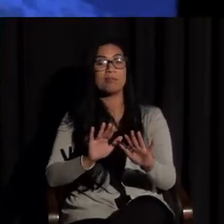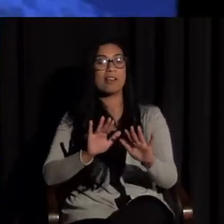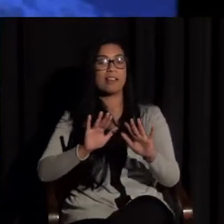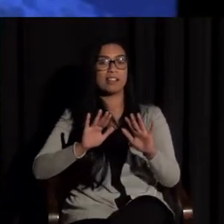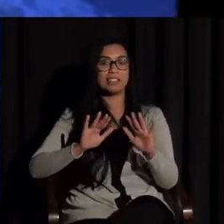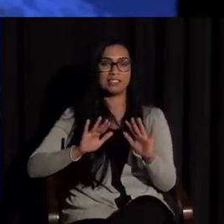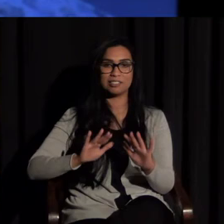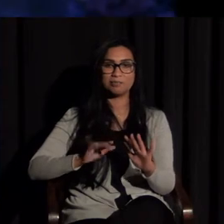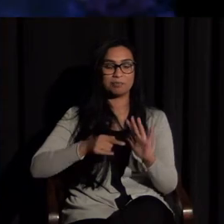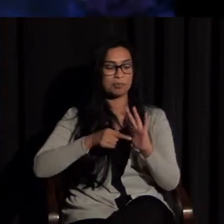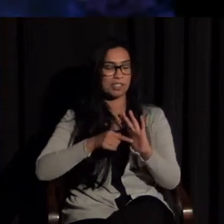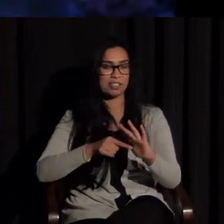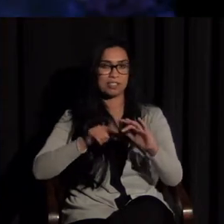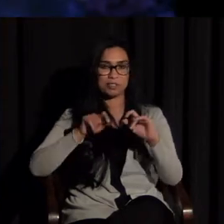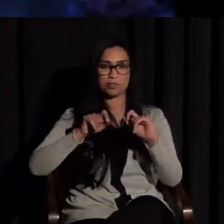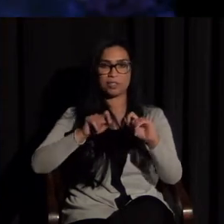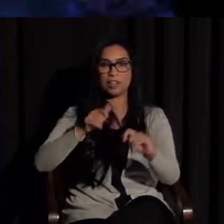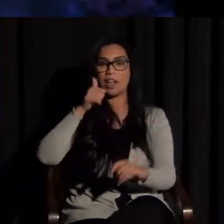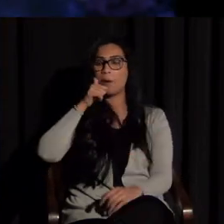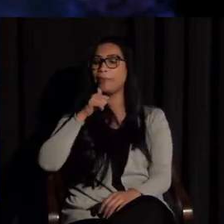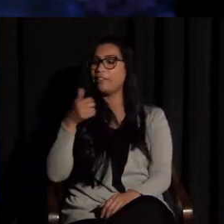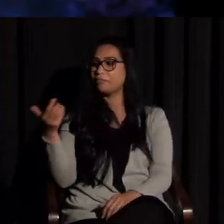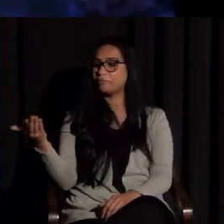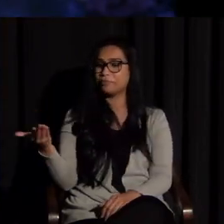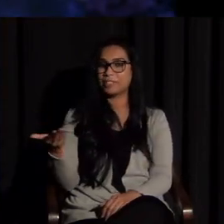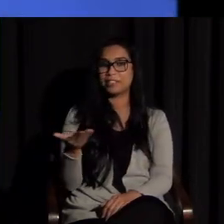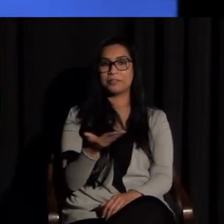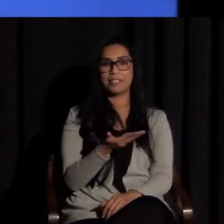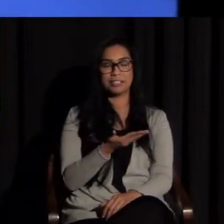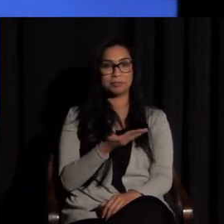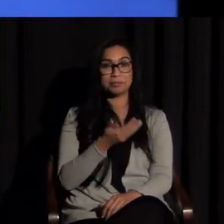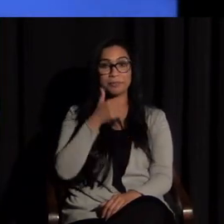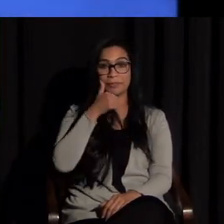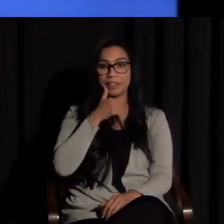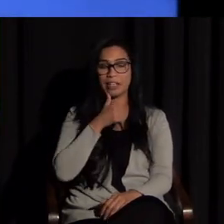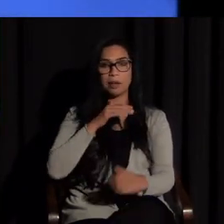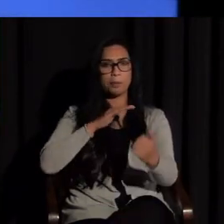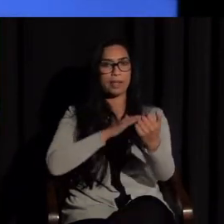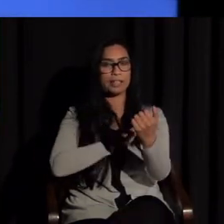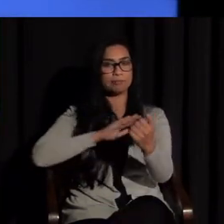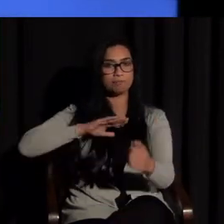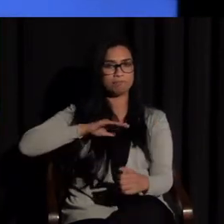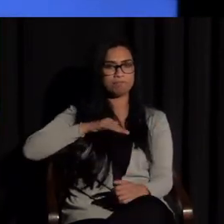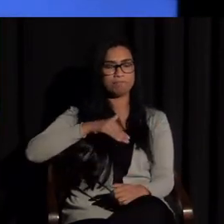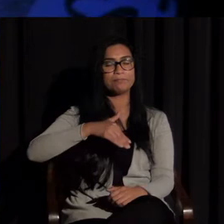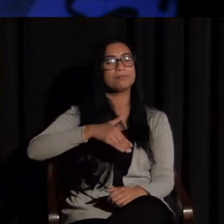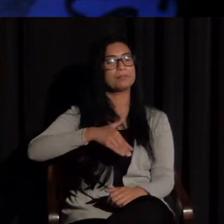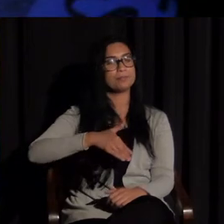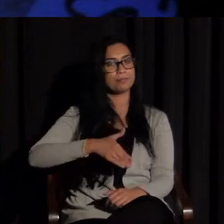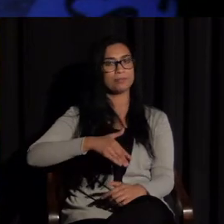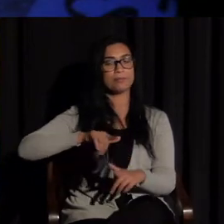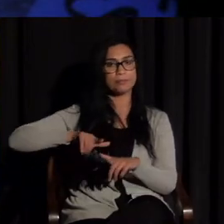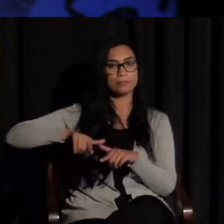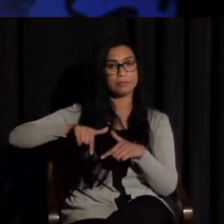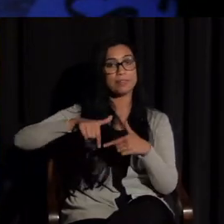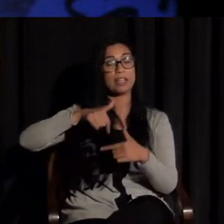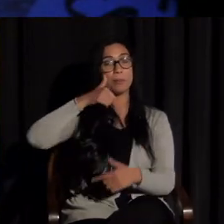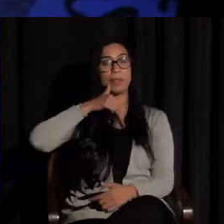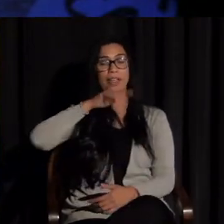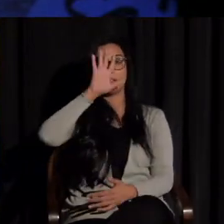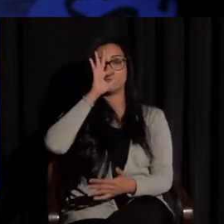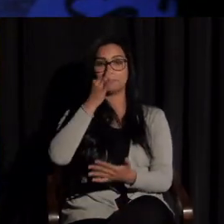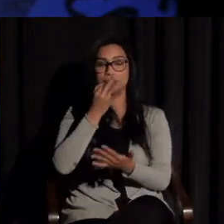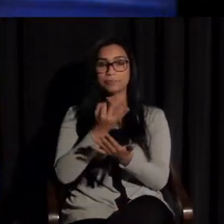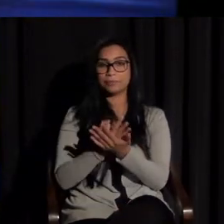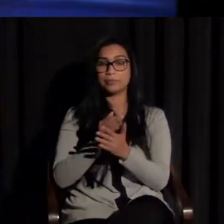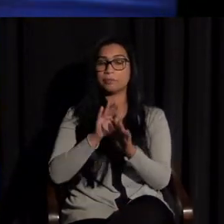eu te apresento estas mulheres. Mulher de luta, mulher coragem, mulher de fé,